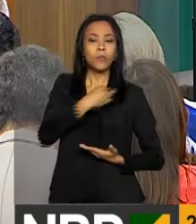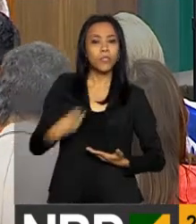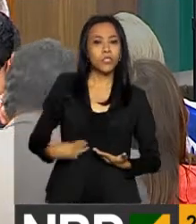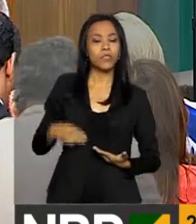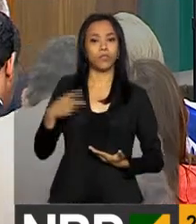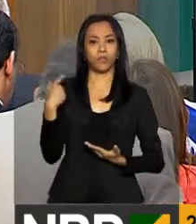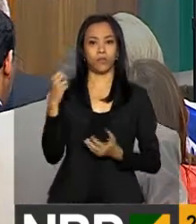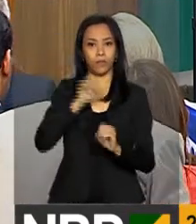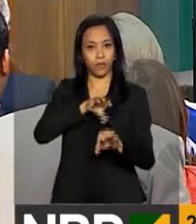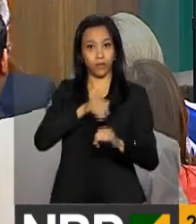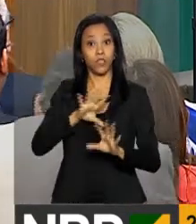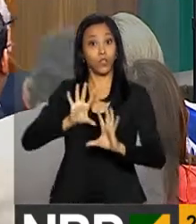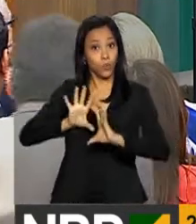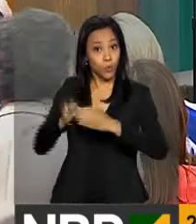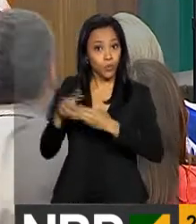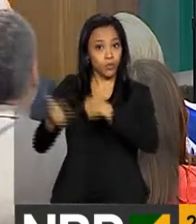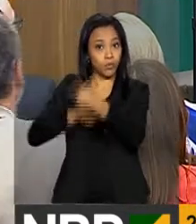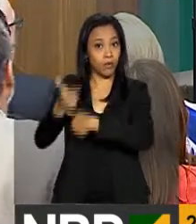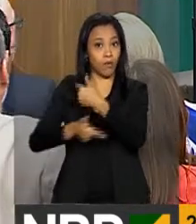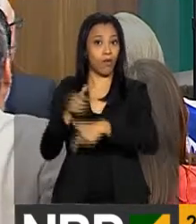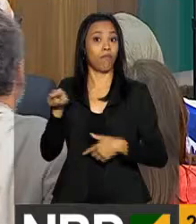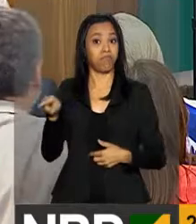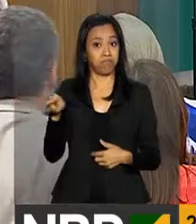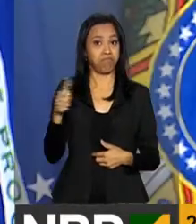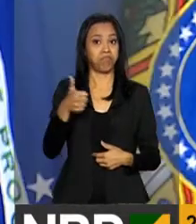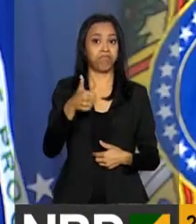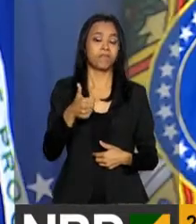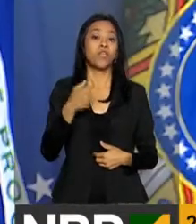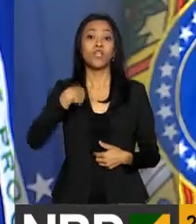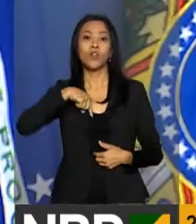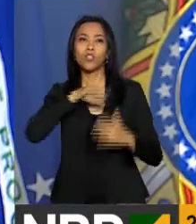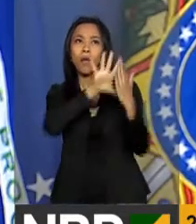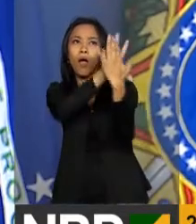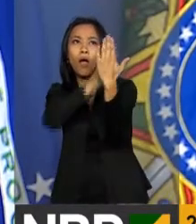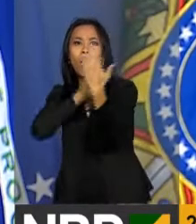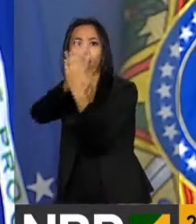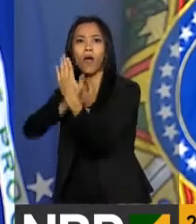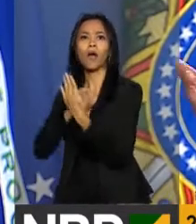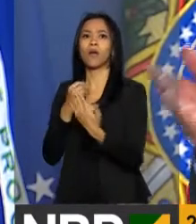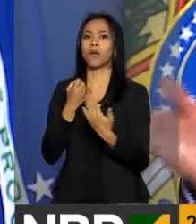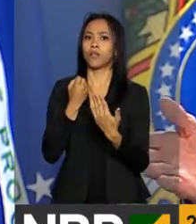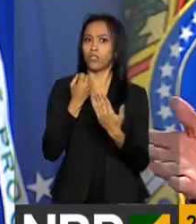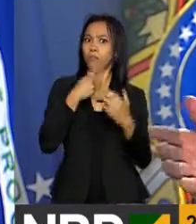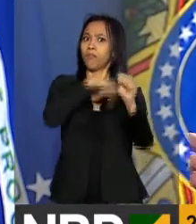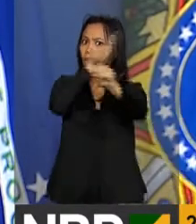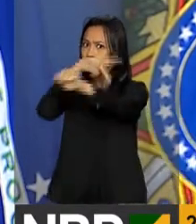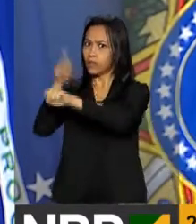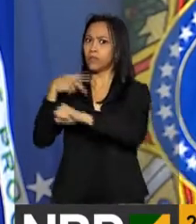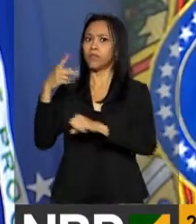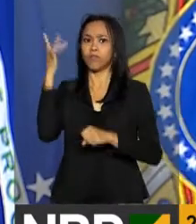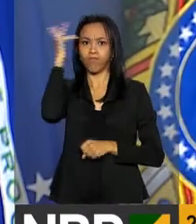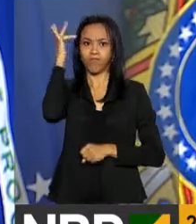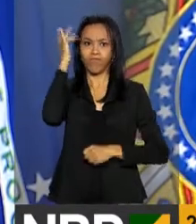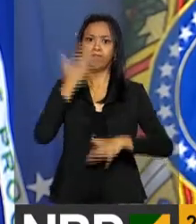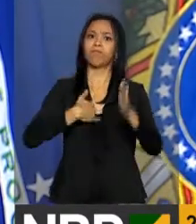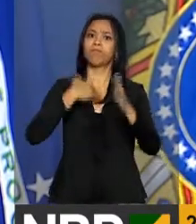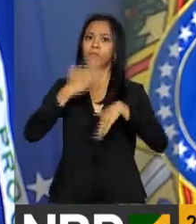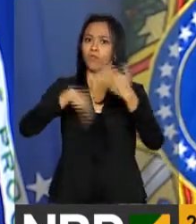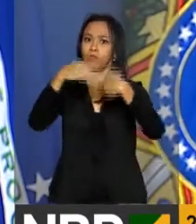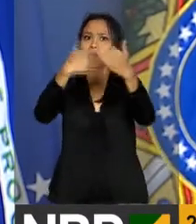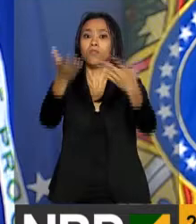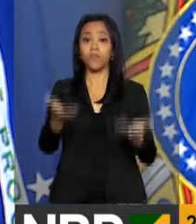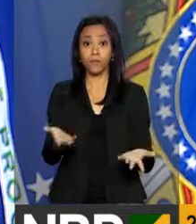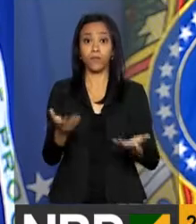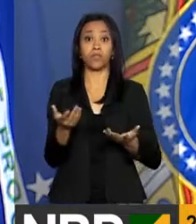sua equipe nós estamos perfilhado a tese dos países mais desenvolvidos é instalando não é as